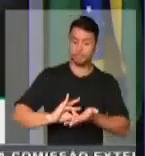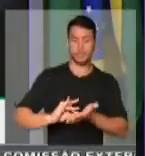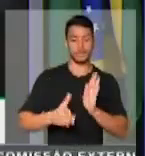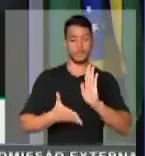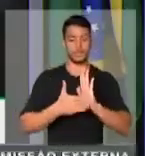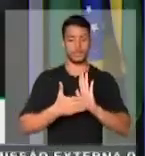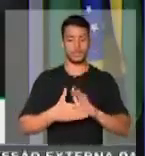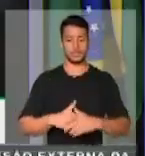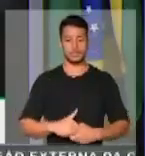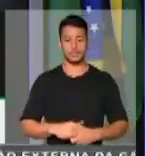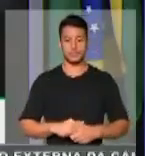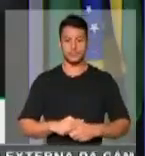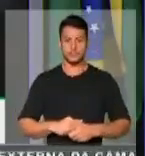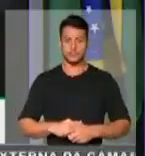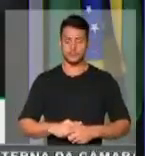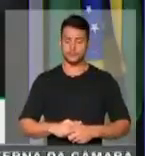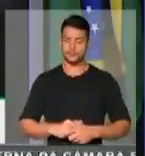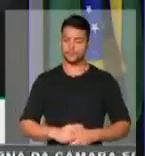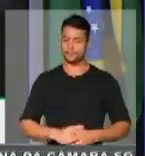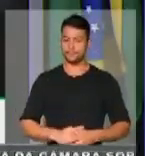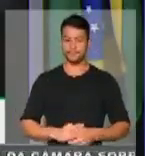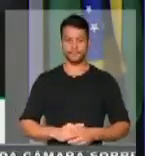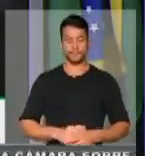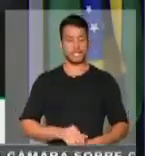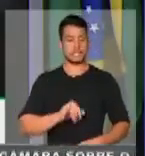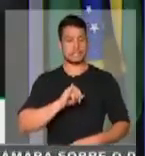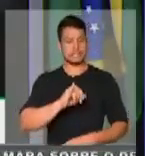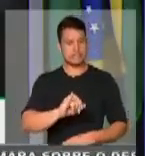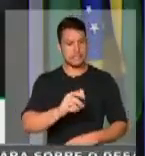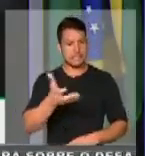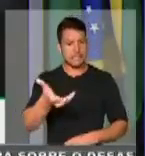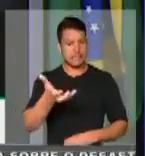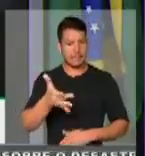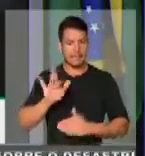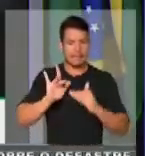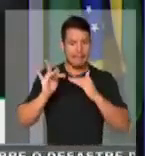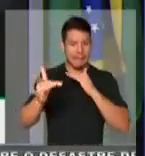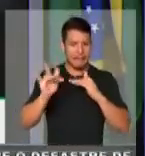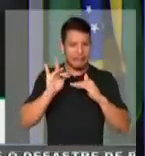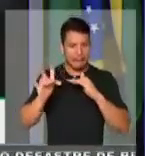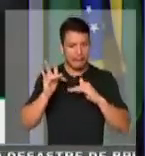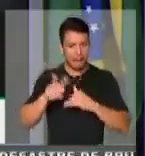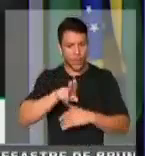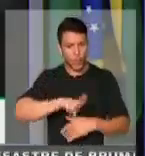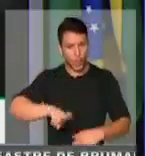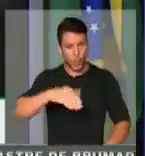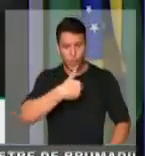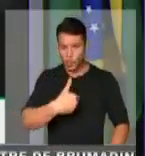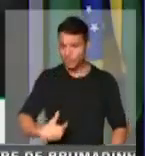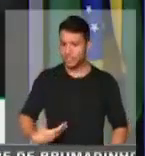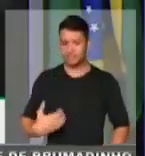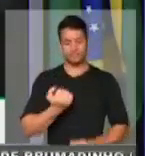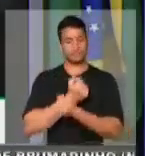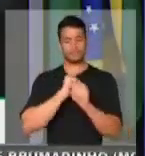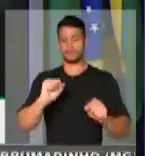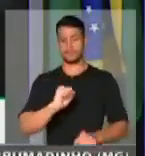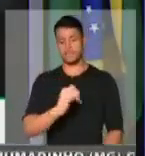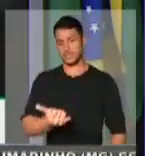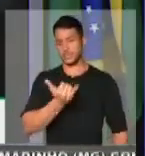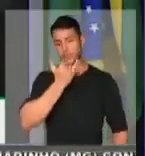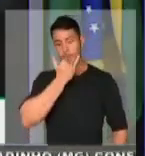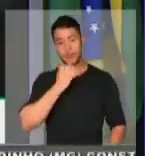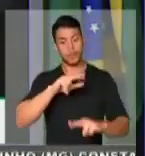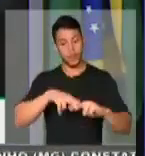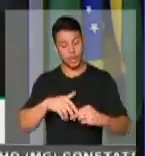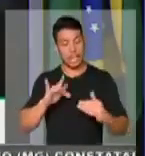Congresso. Não é possível governar pelas redes sociais. Aliás, essa ferramenta, ao invés de ajudar, tem